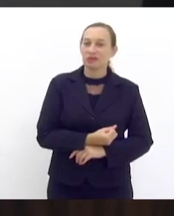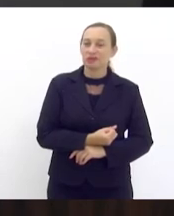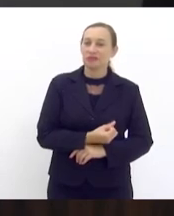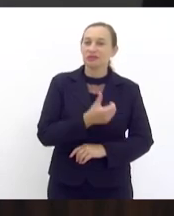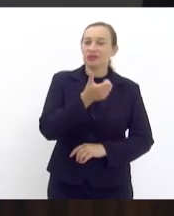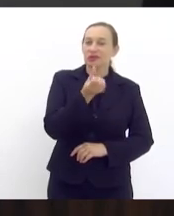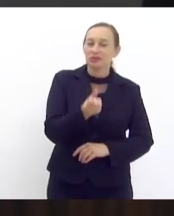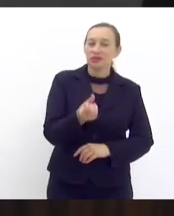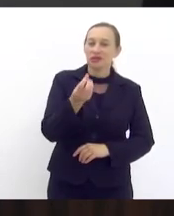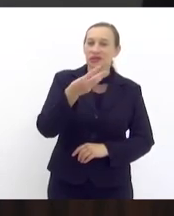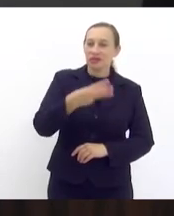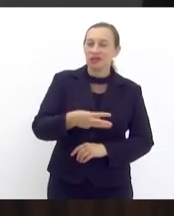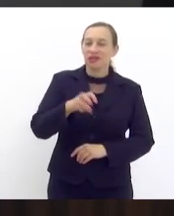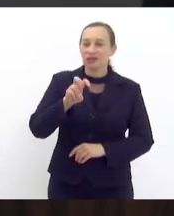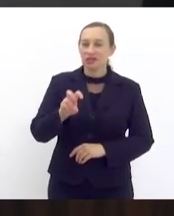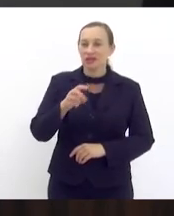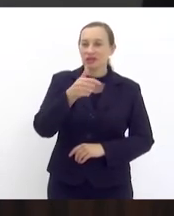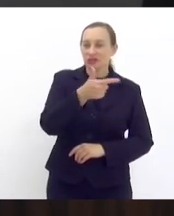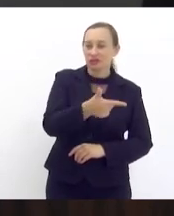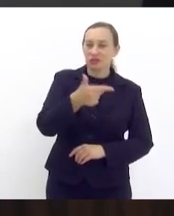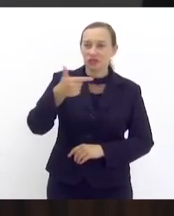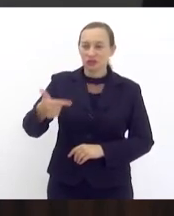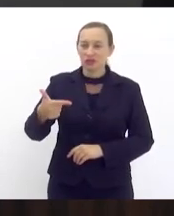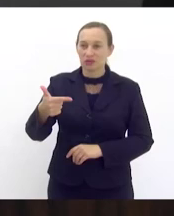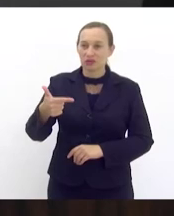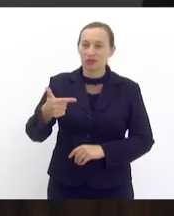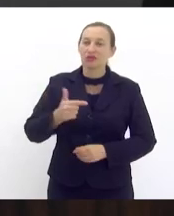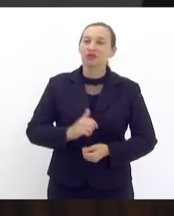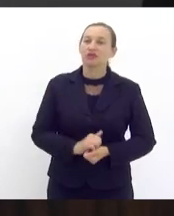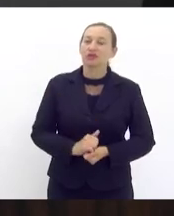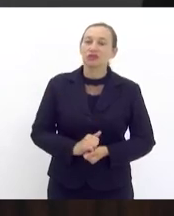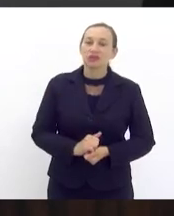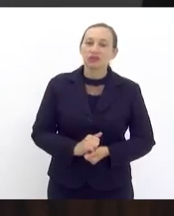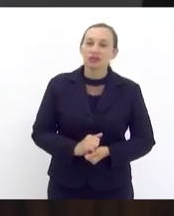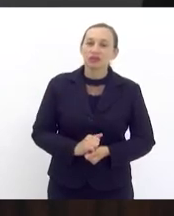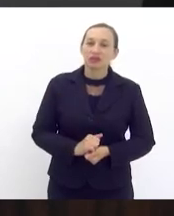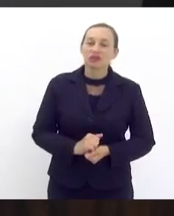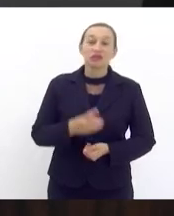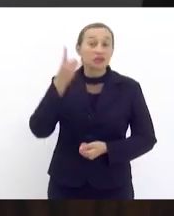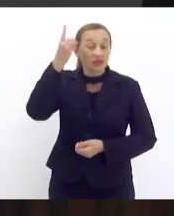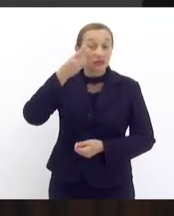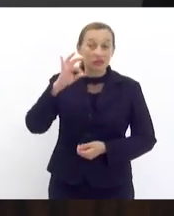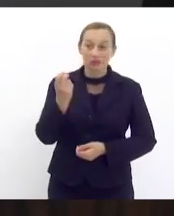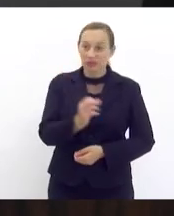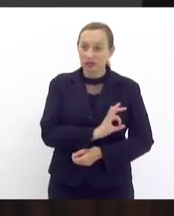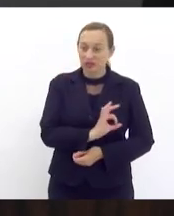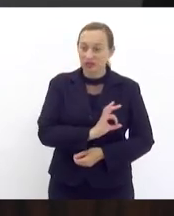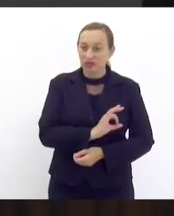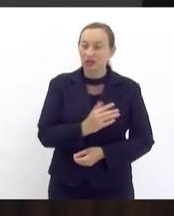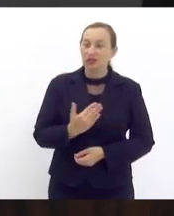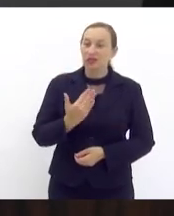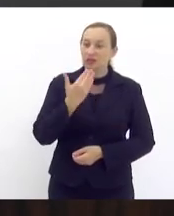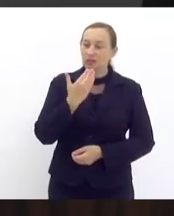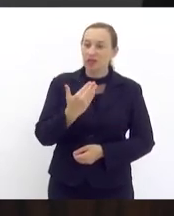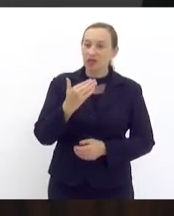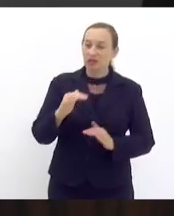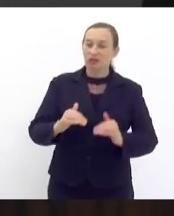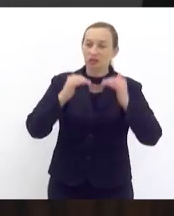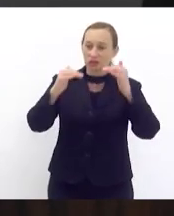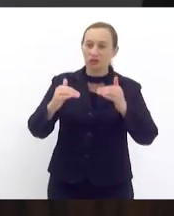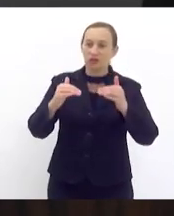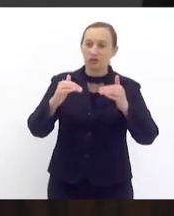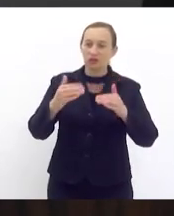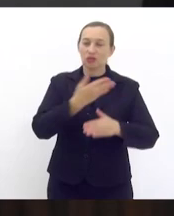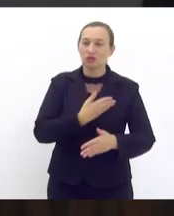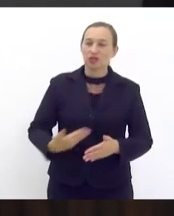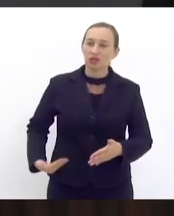635 bar 2022 de autoria da nossa deputada Marta Rocha que solicita o cenetíssimo se o governador